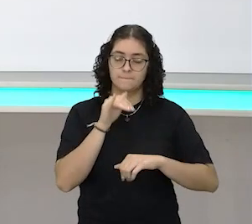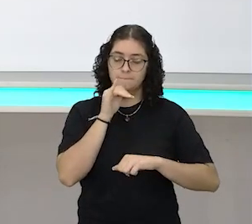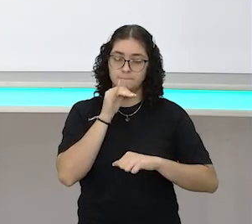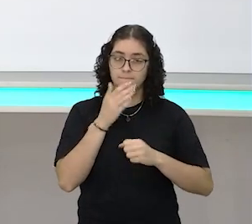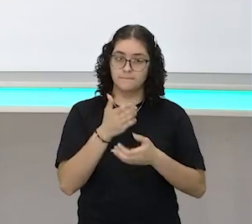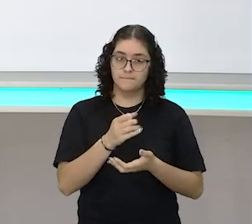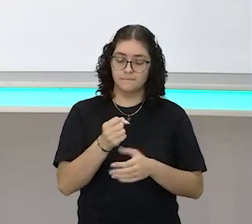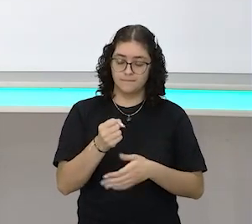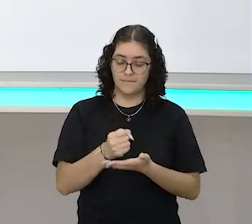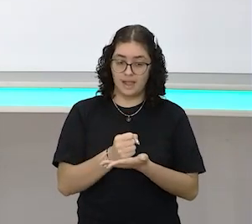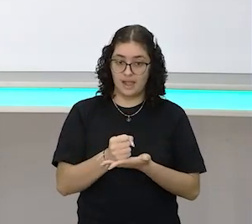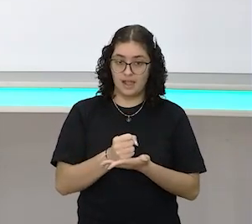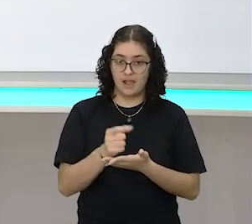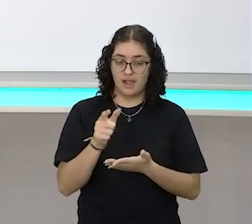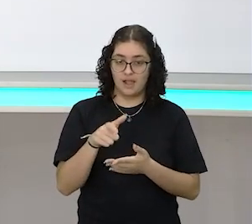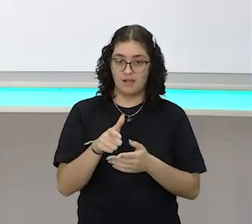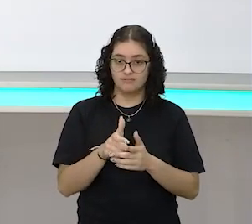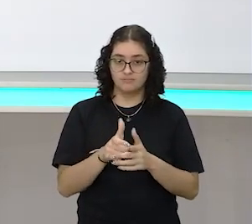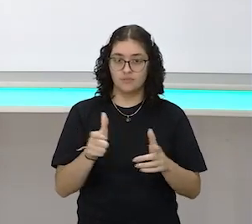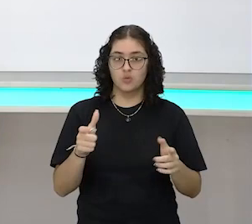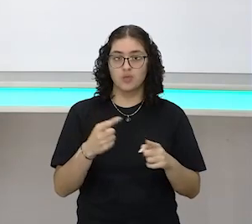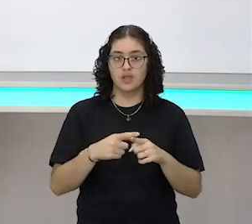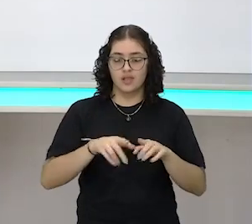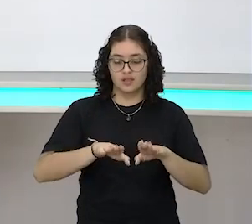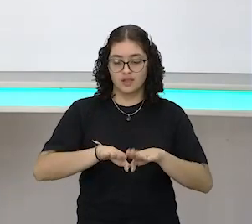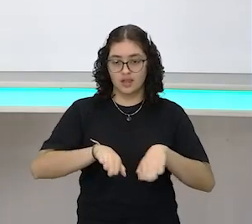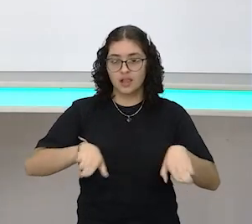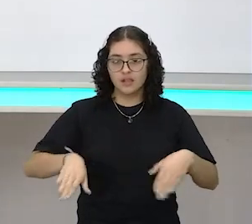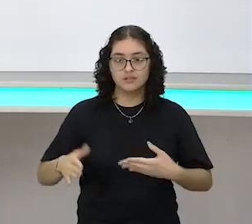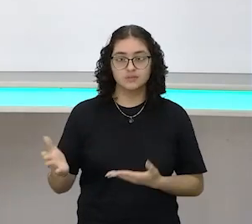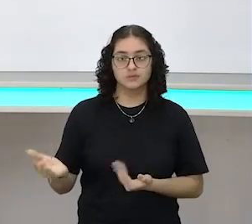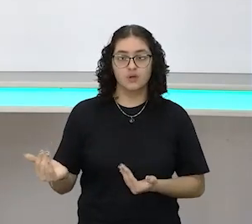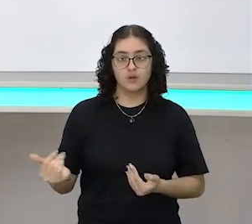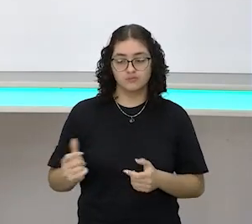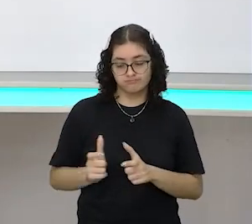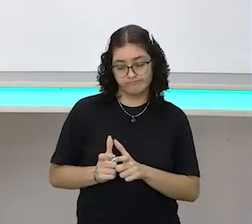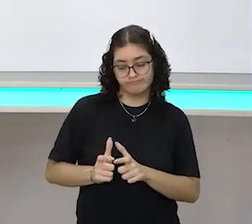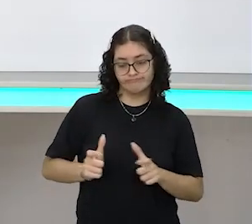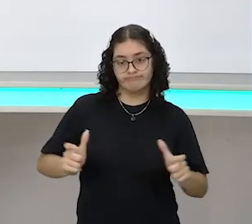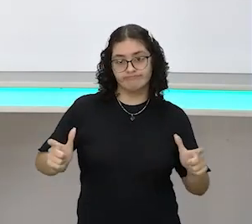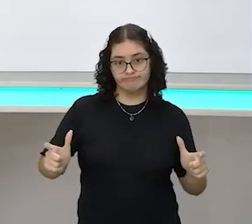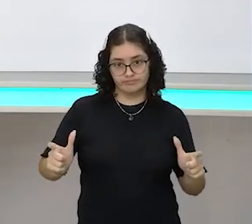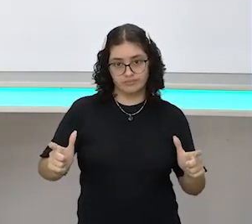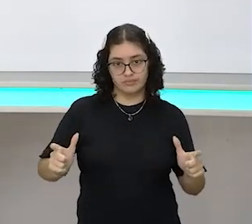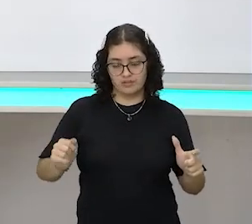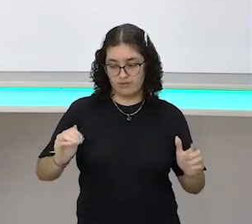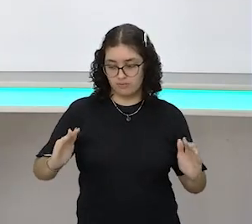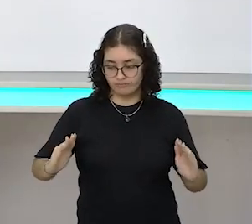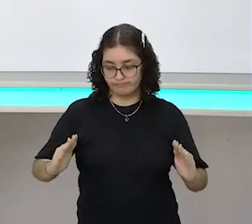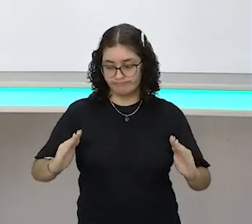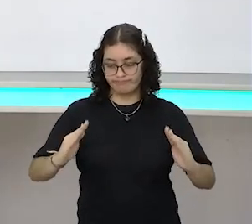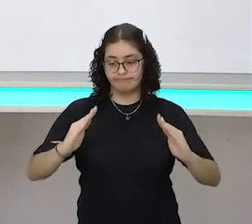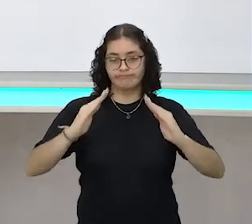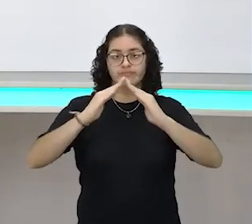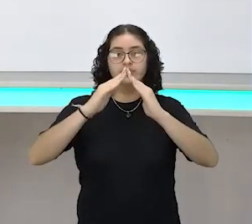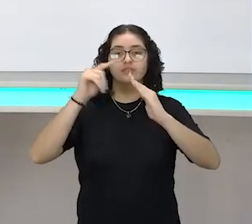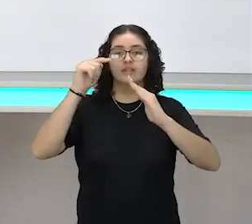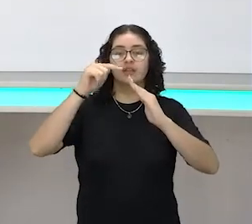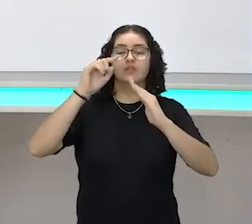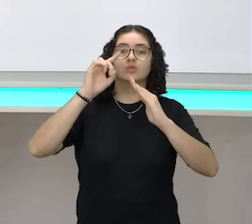é maior, porque existem mais crianças, mais jovens, e aí isso daí vai diminuindo, e na parte de